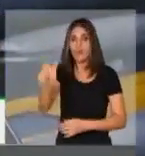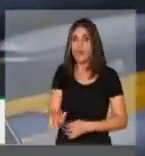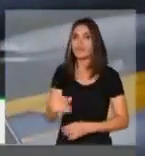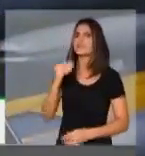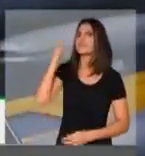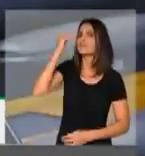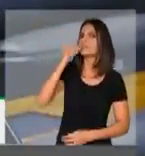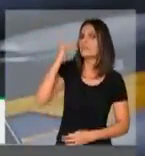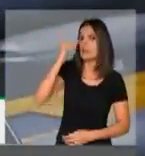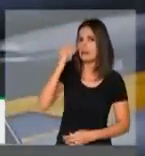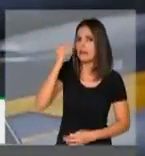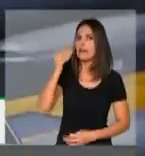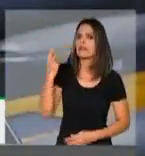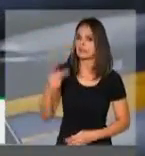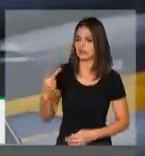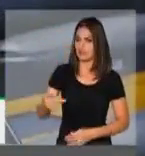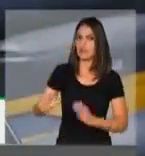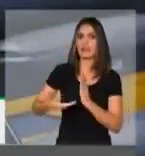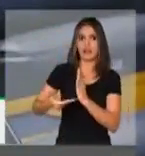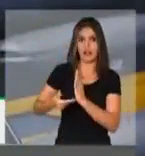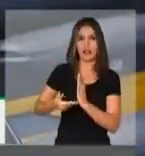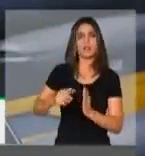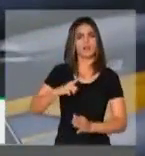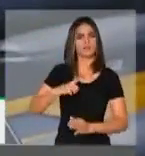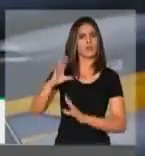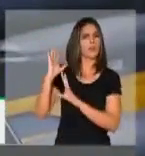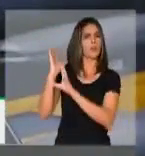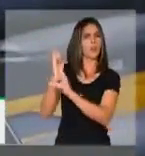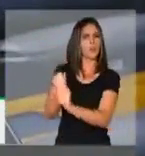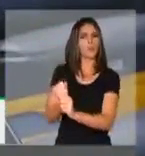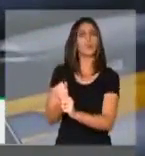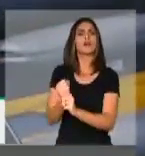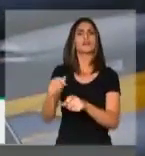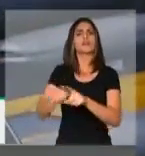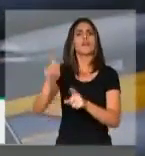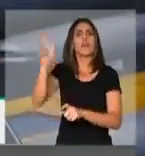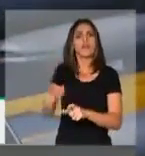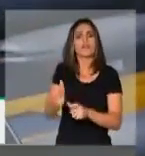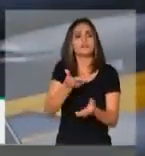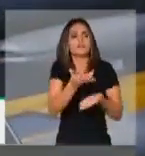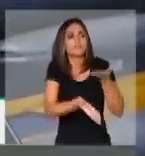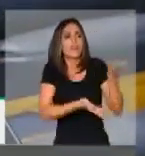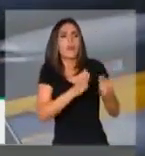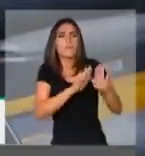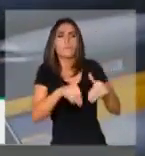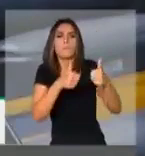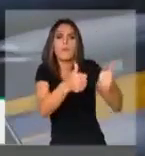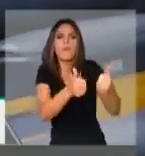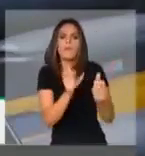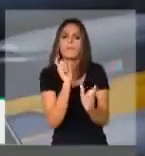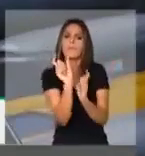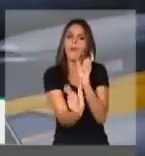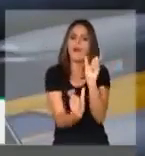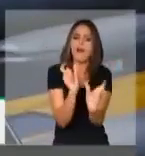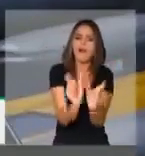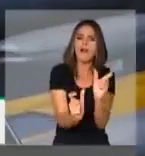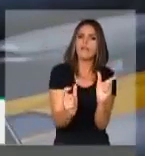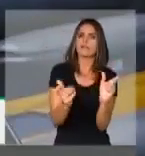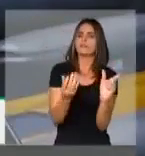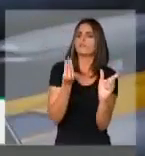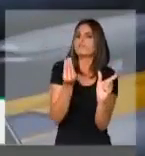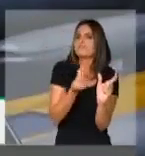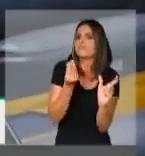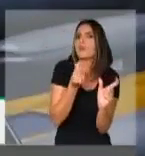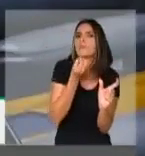tem muita experiência nessa casa. Vossa Excelência que é um homem é um homem de fino trato, um homem de palavras responsáveis, que